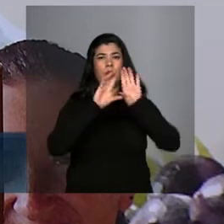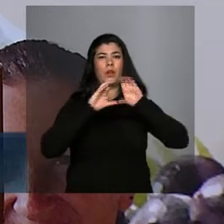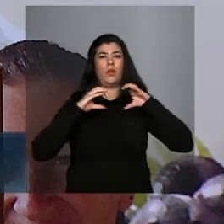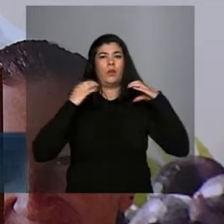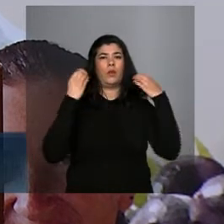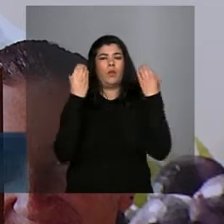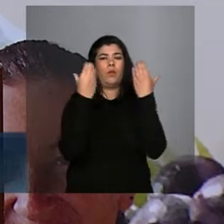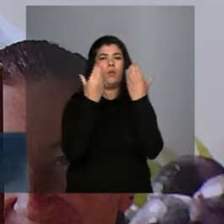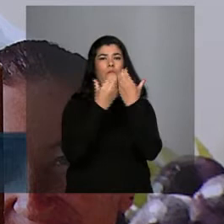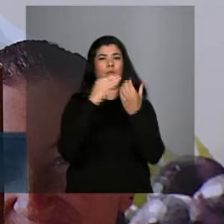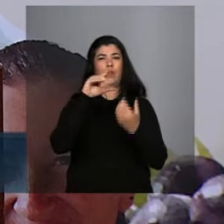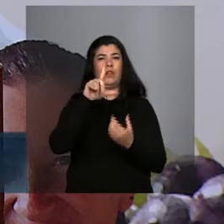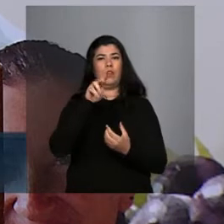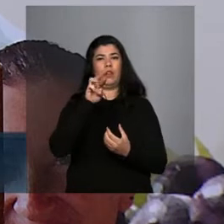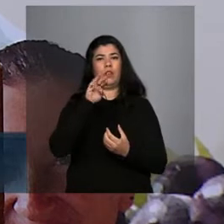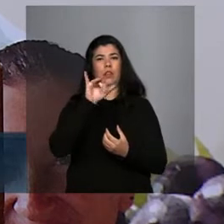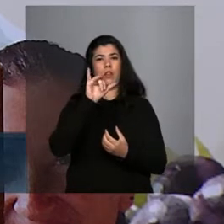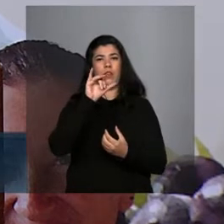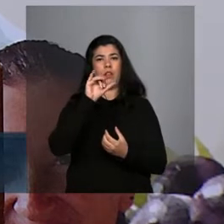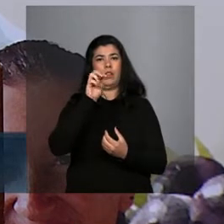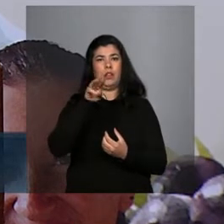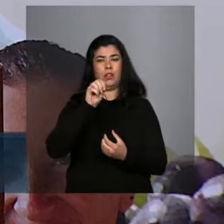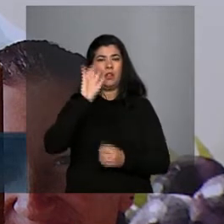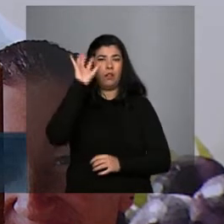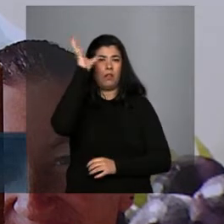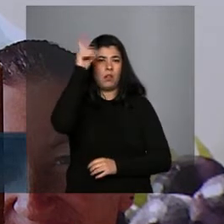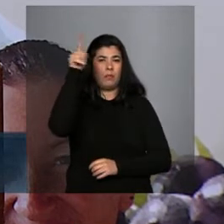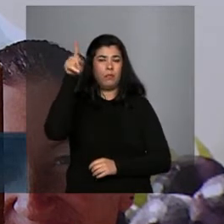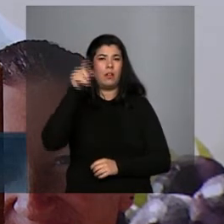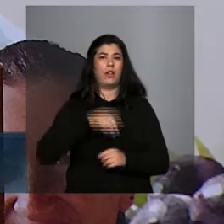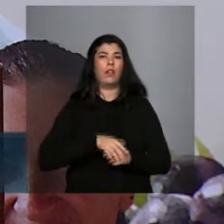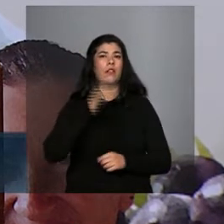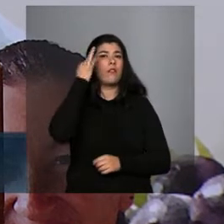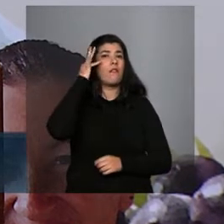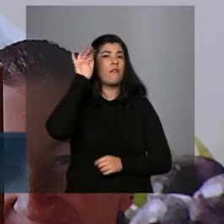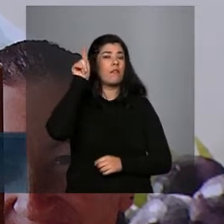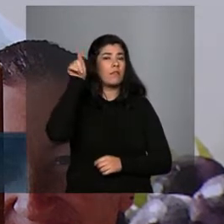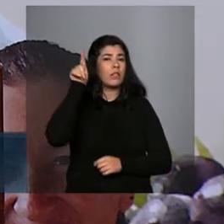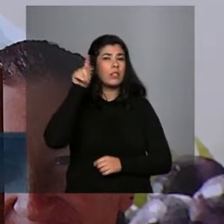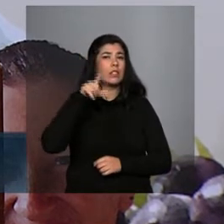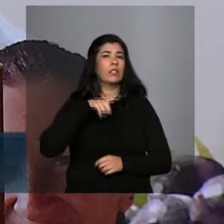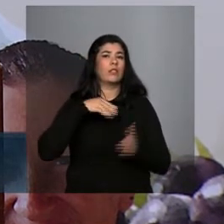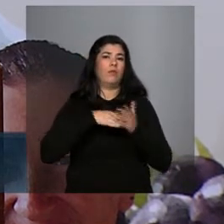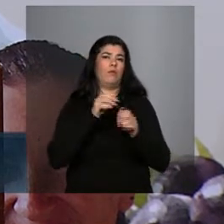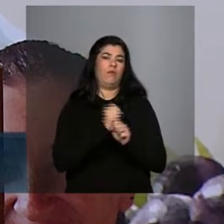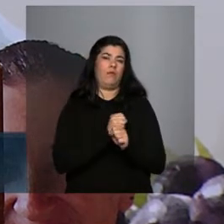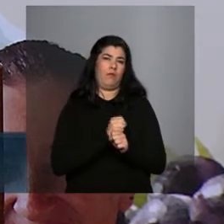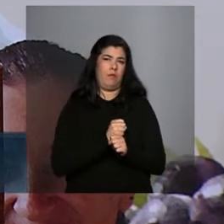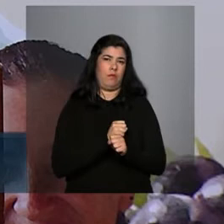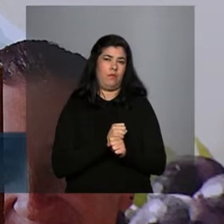do Clima em Paris, no final do ano, é muito